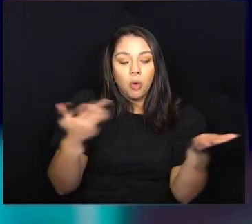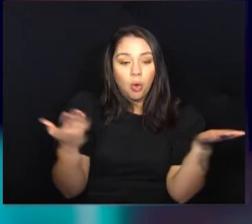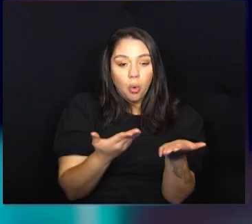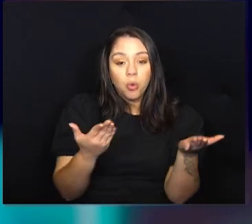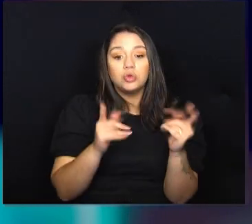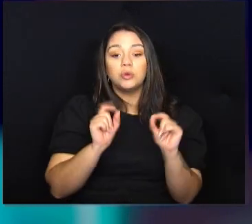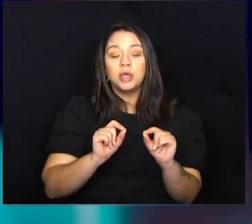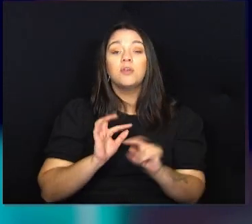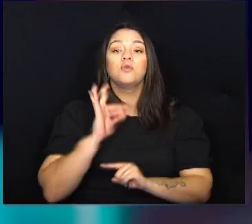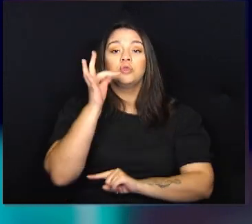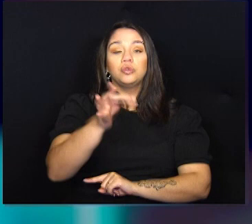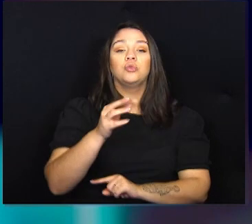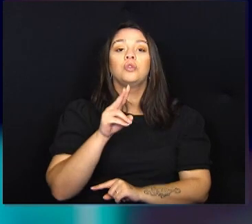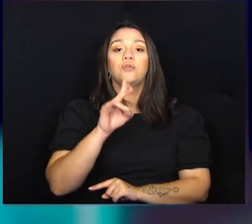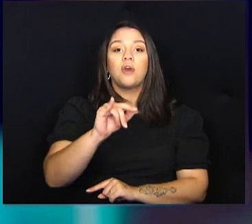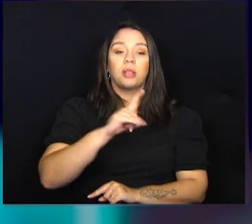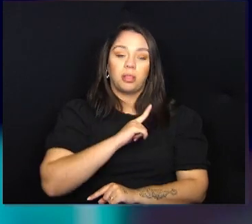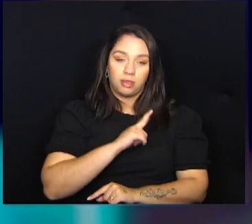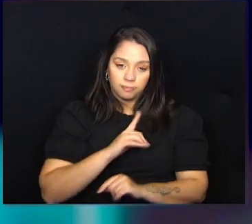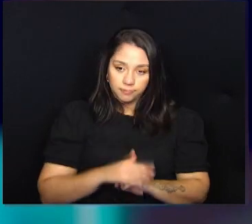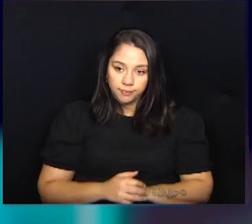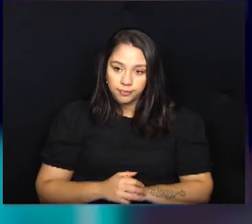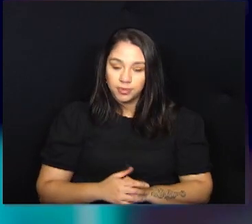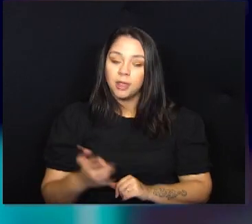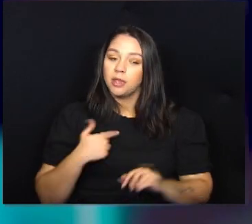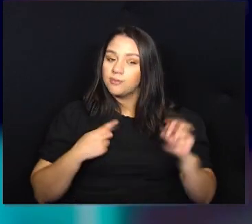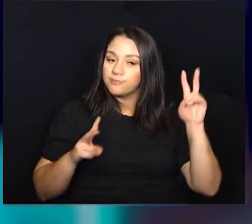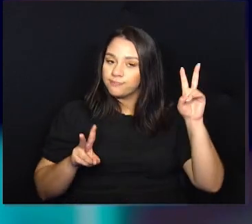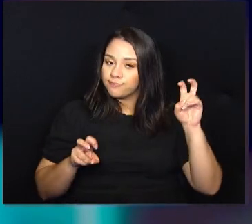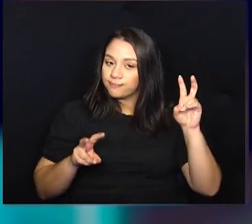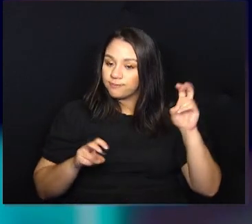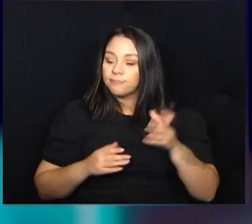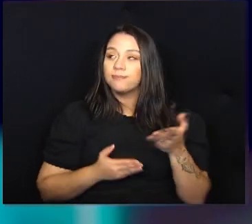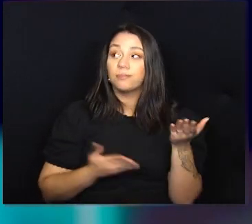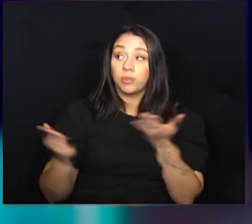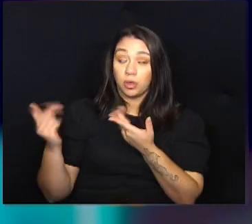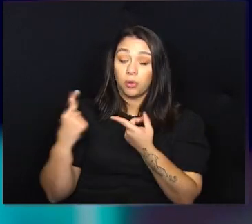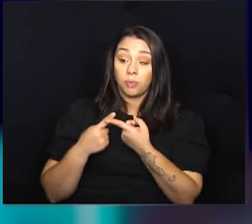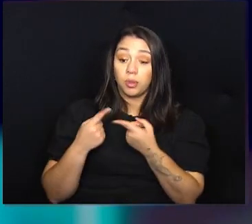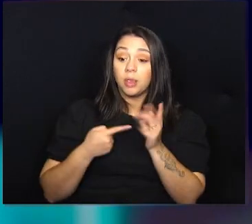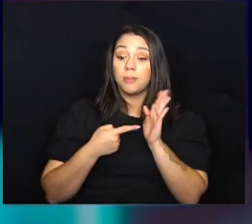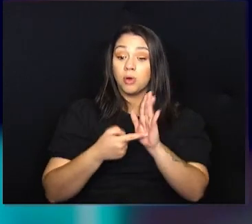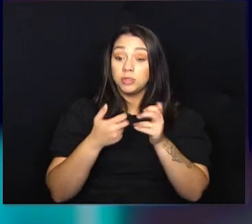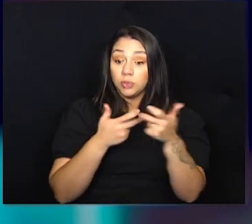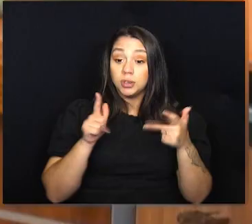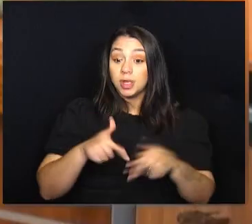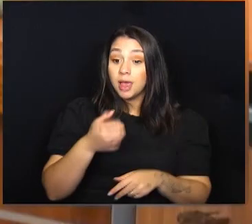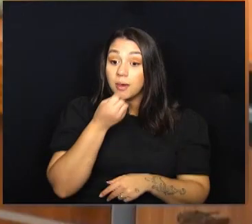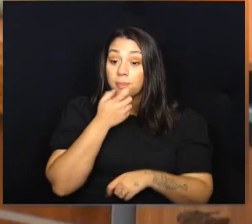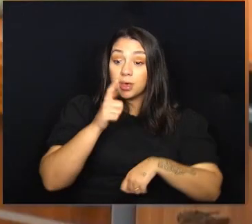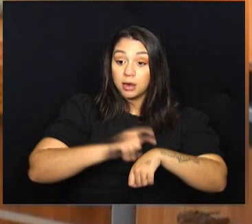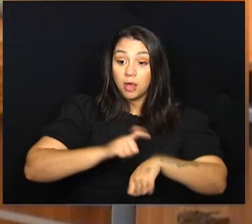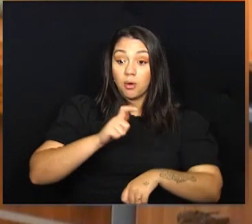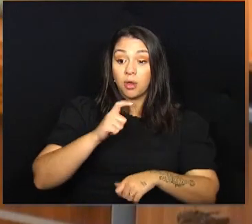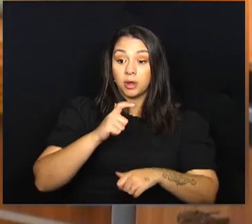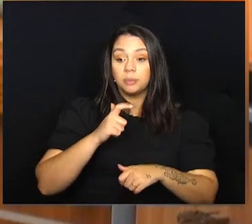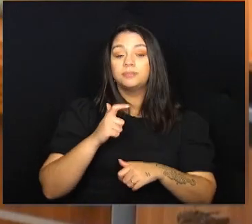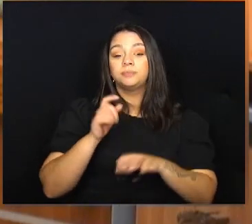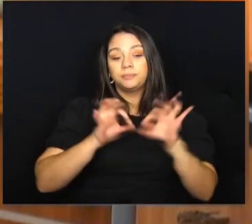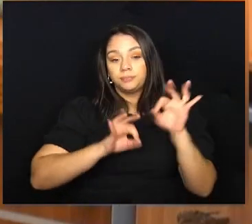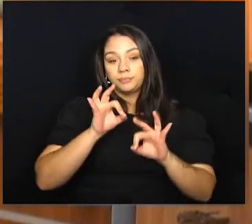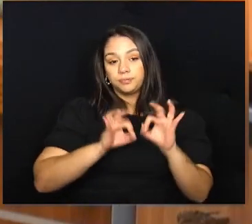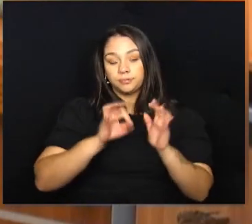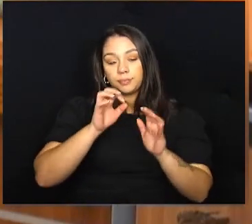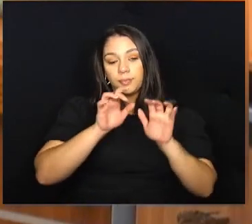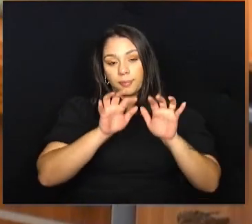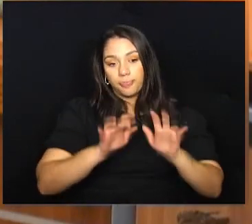que virá. Então, acho que acho que eu gosto desses dois trechos, eles refletem muito bem o que a gente estava pensando quando a gente escreveu o plano. Também fizeram parte da